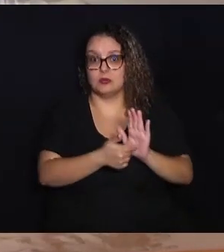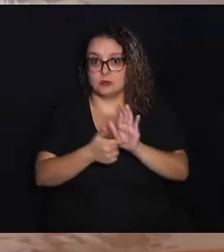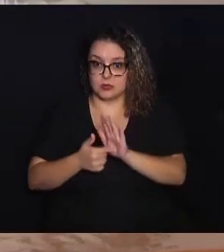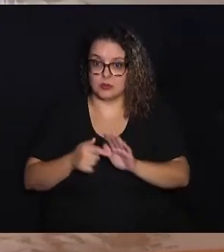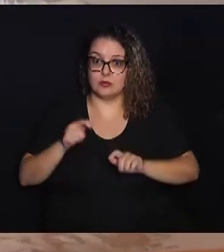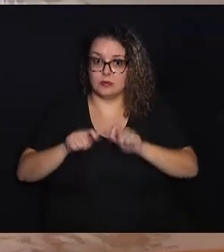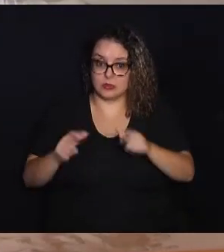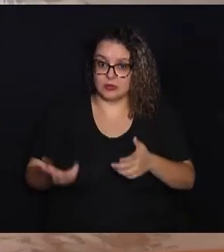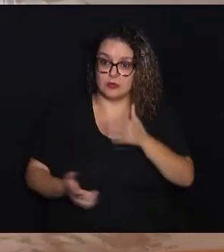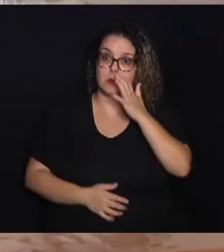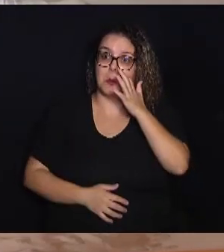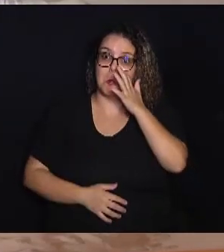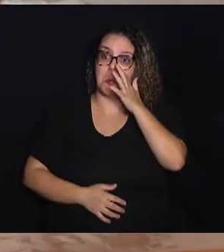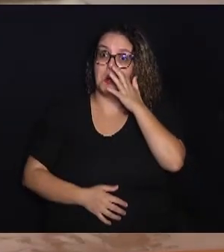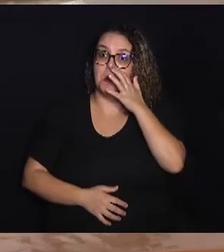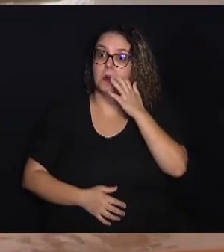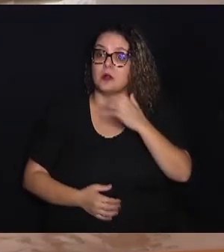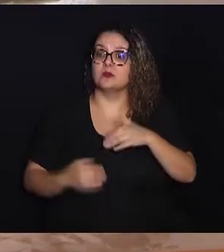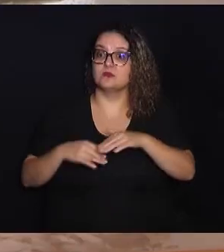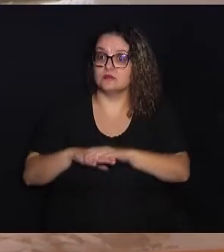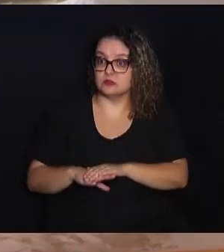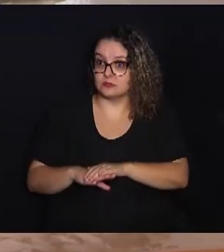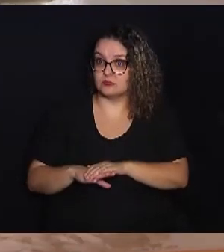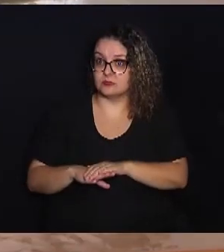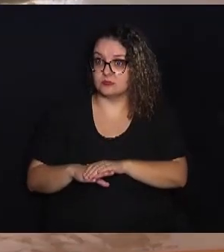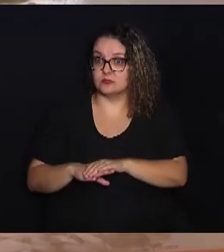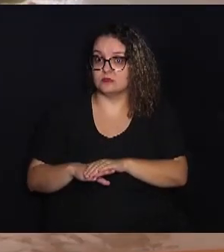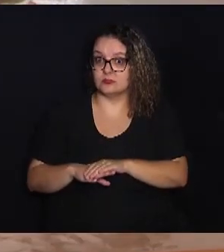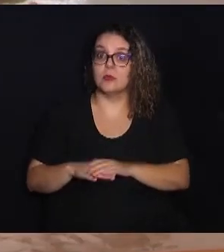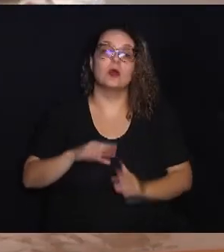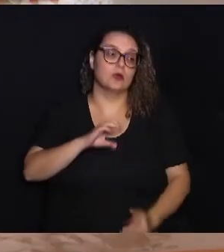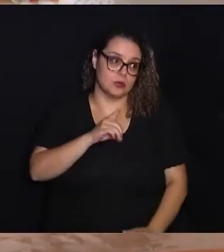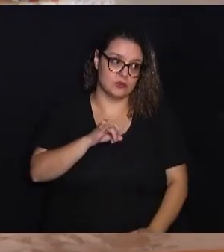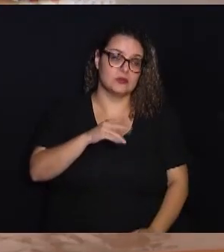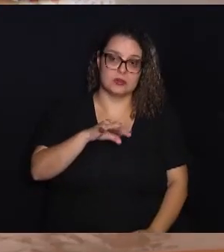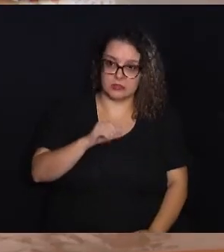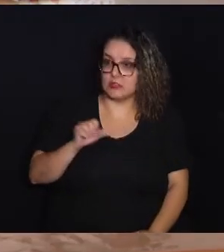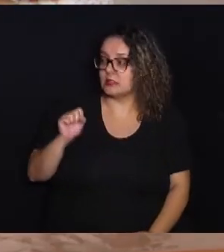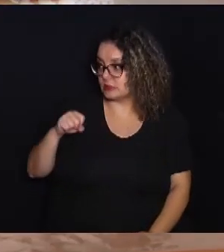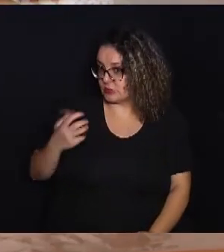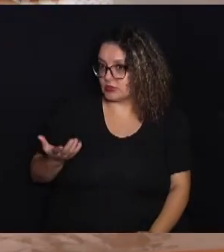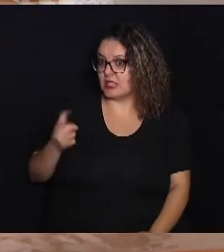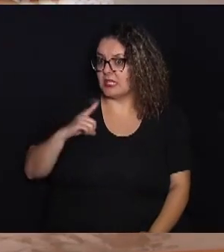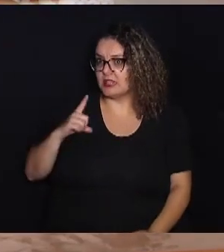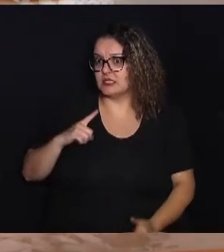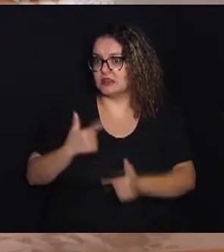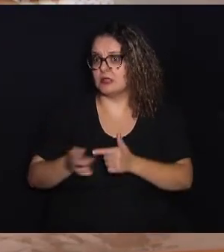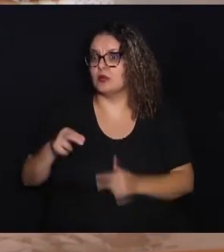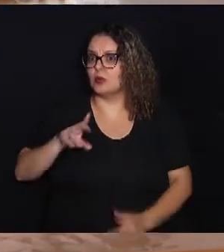desenho. Desenho, isso. E a gente pode brincar um pouco.